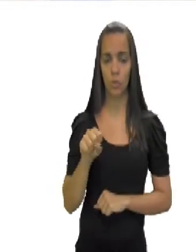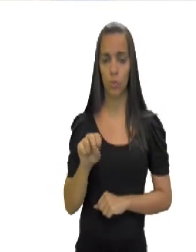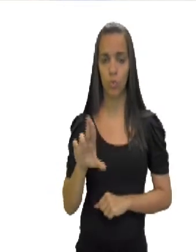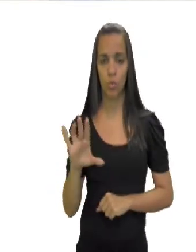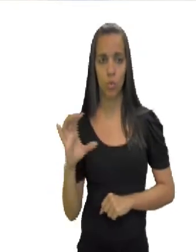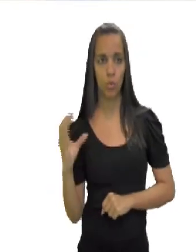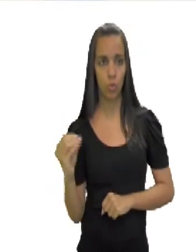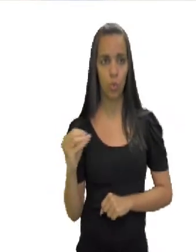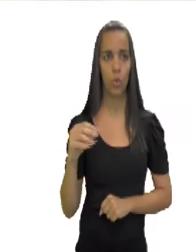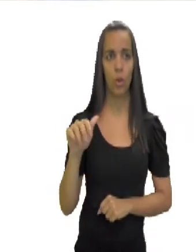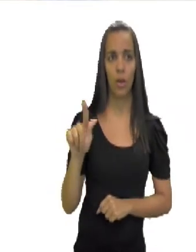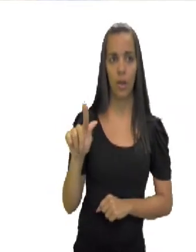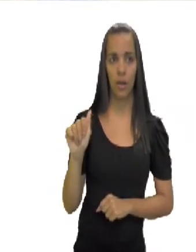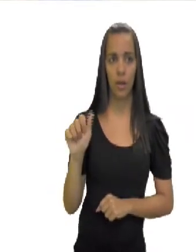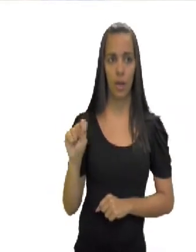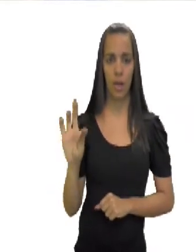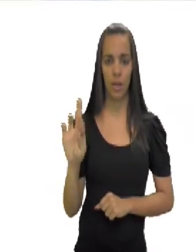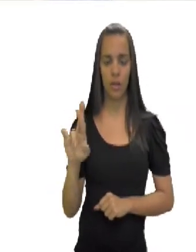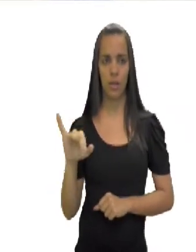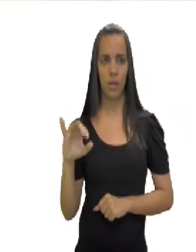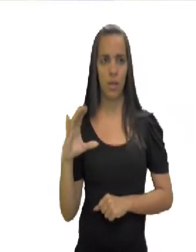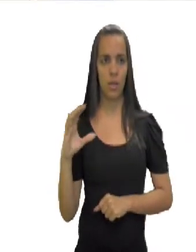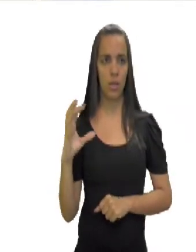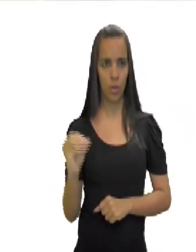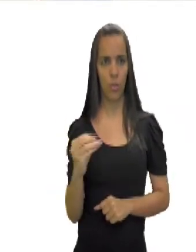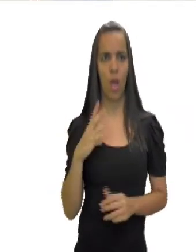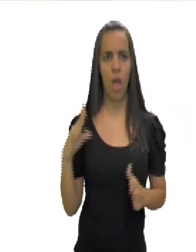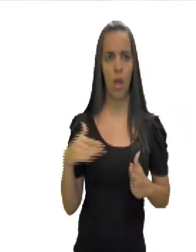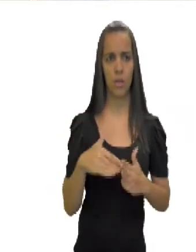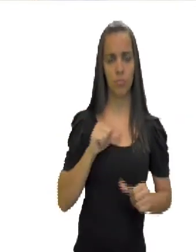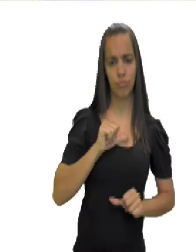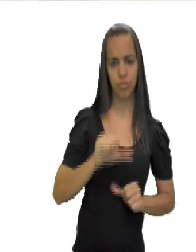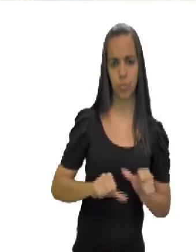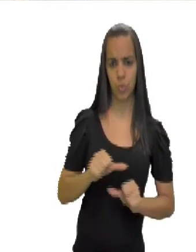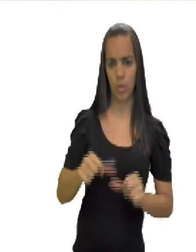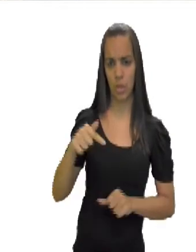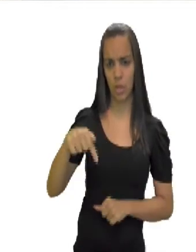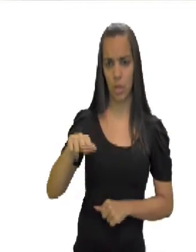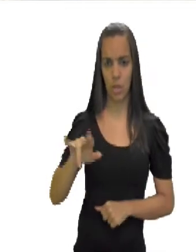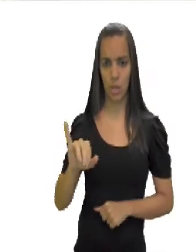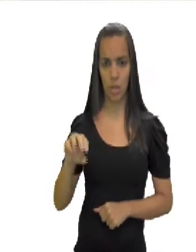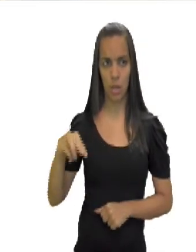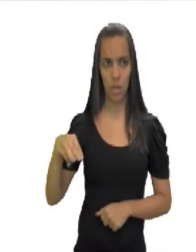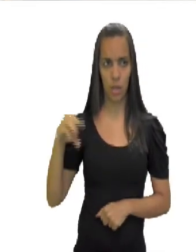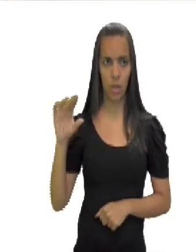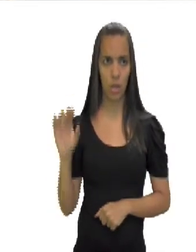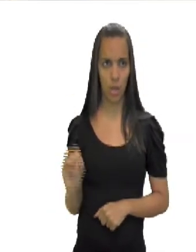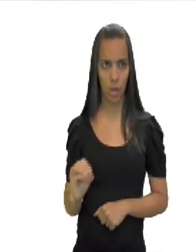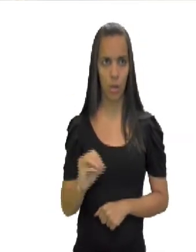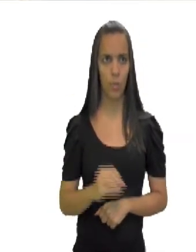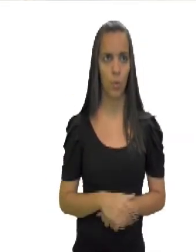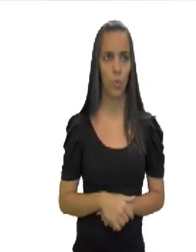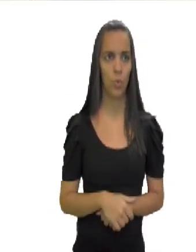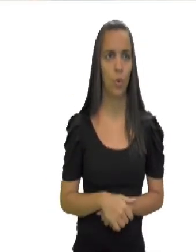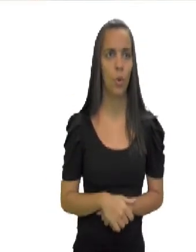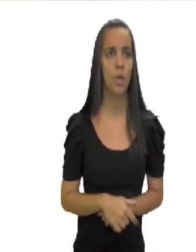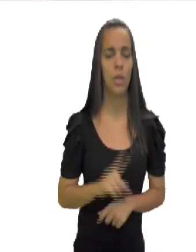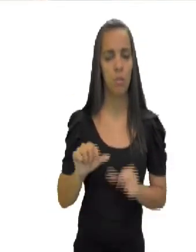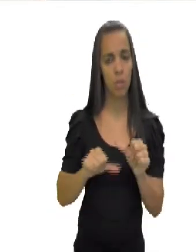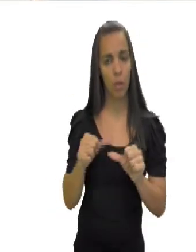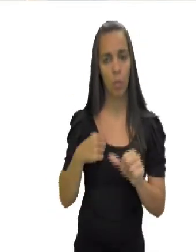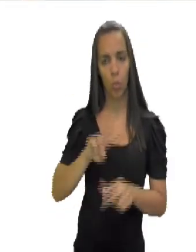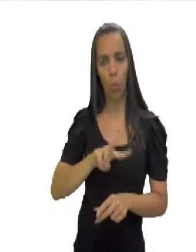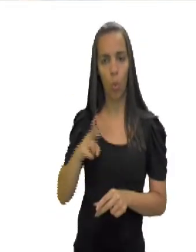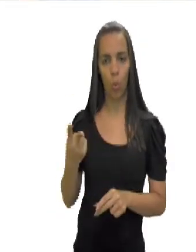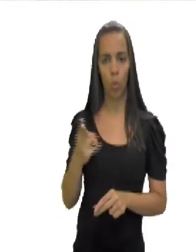gástrico, até que se transformem em quimo. que depois passa a se chamar quilo.